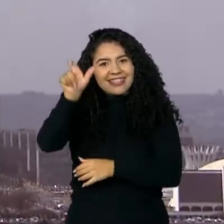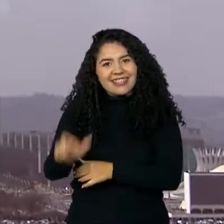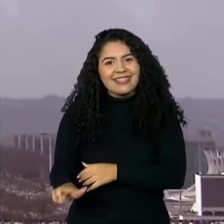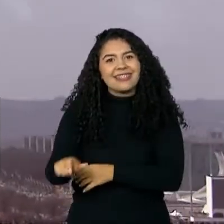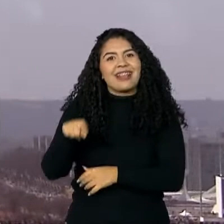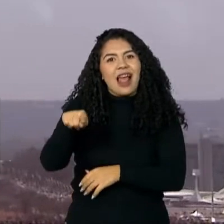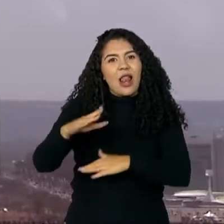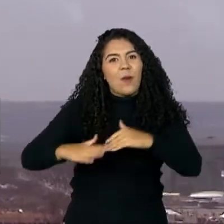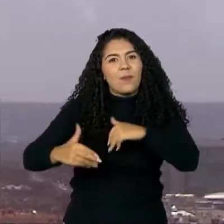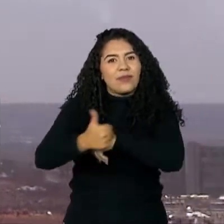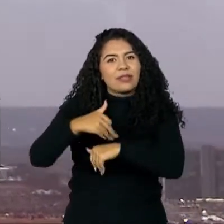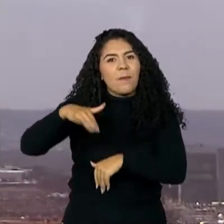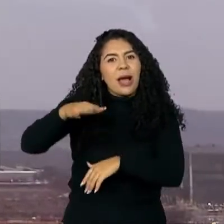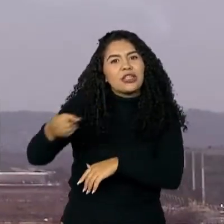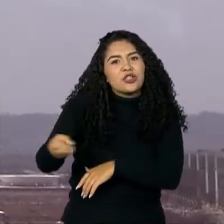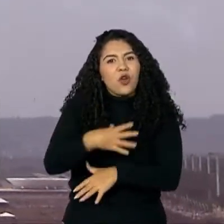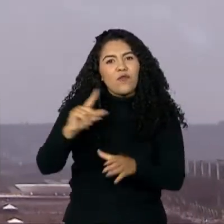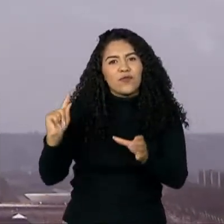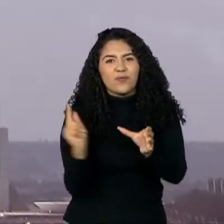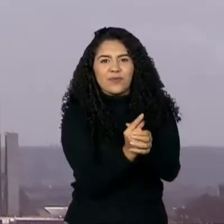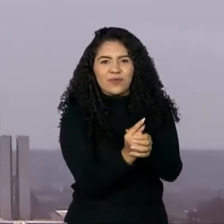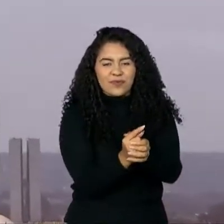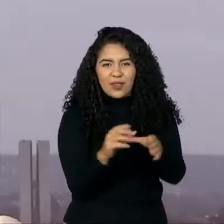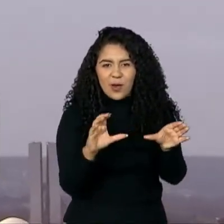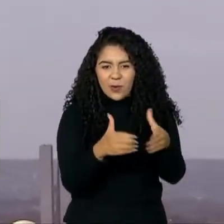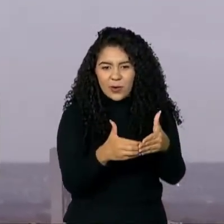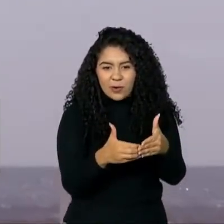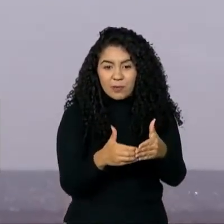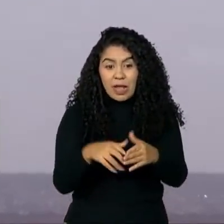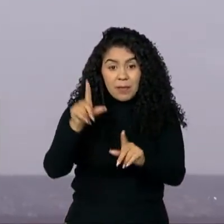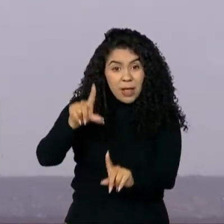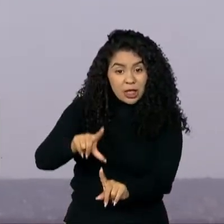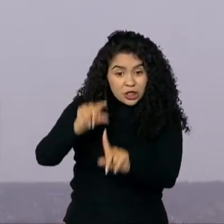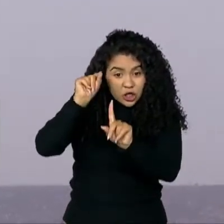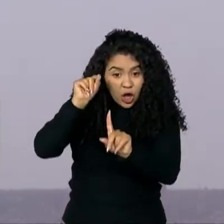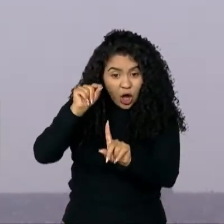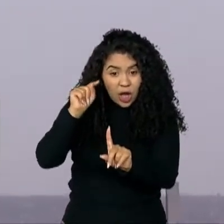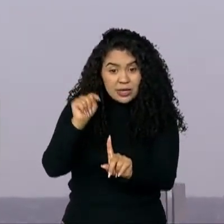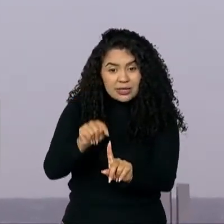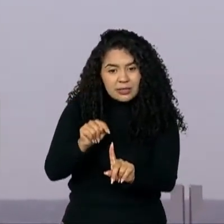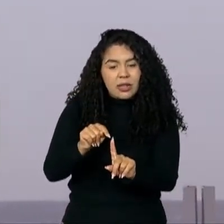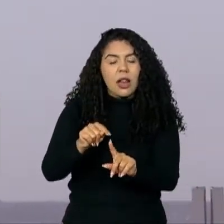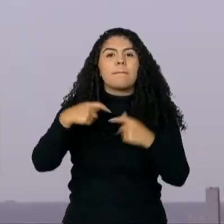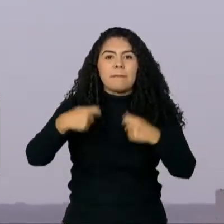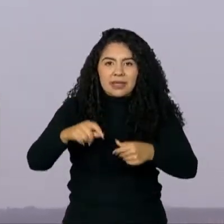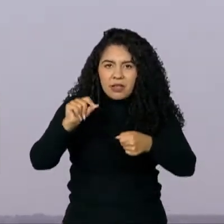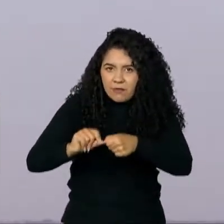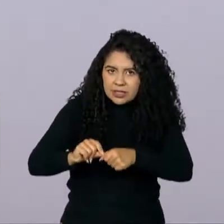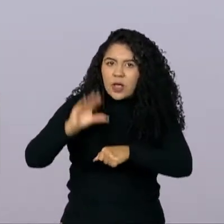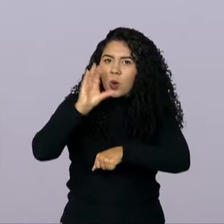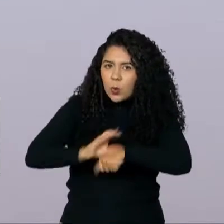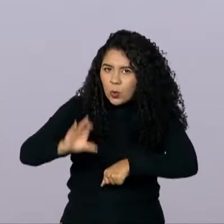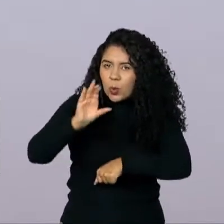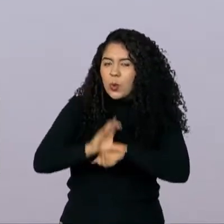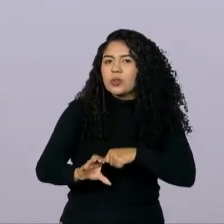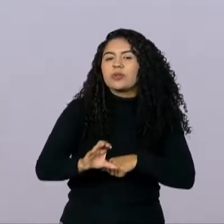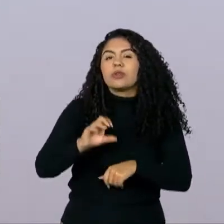para ser piloto da esquadrilha. Que bacana. E assim que ele é escolhido para ingressar, ele faz um curso de 80 horas de